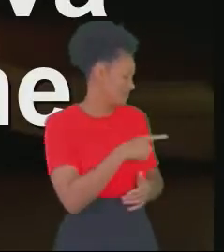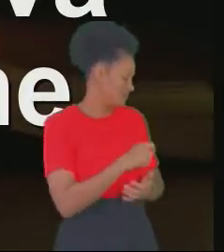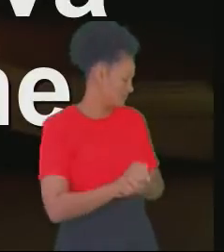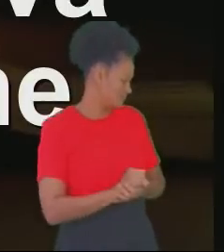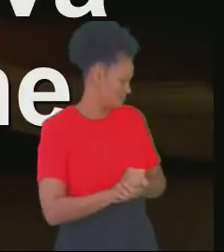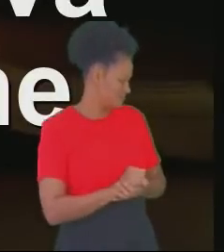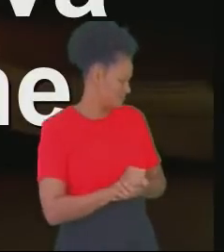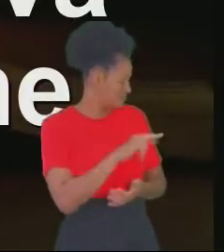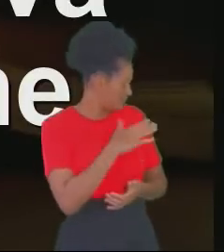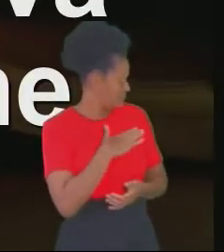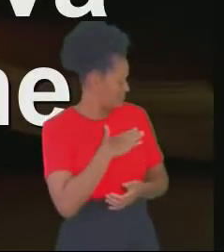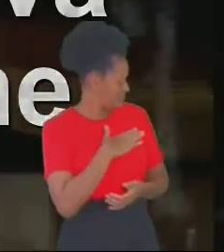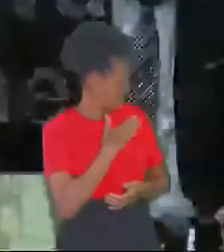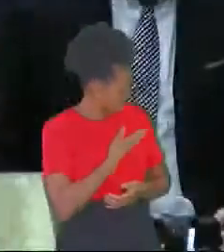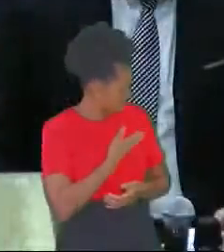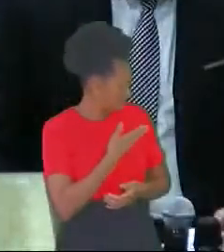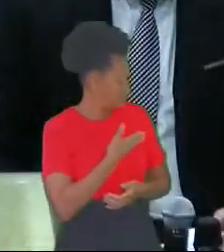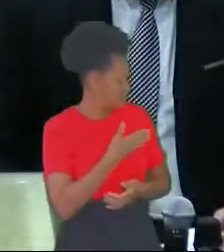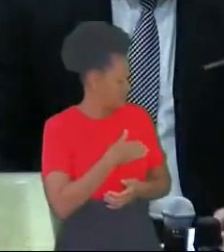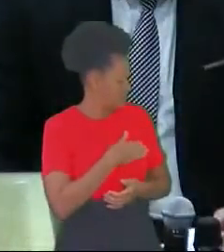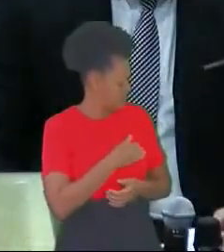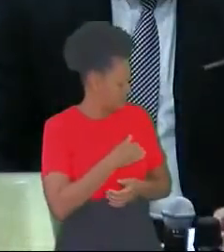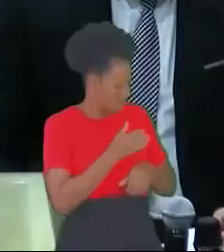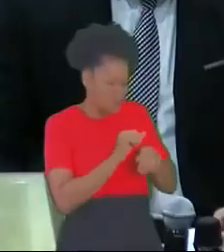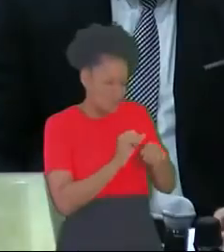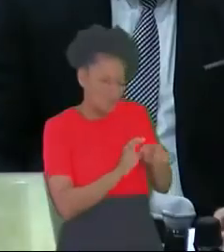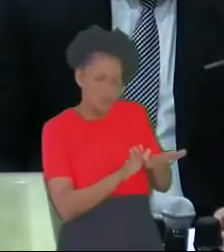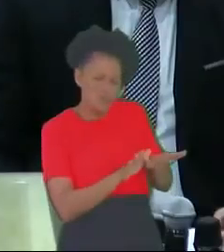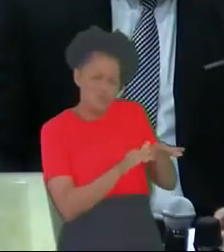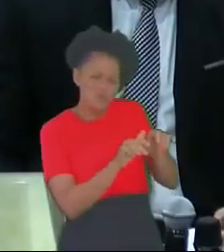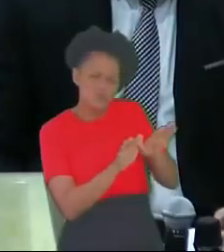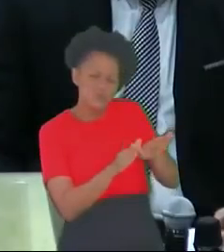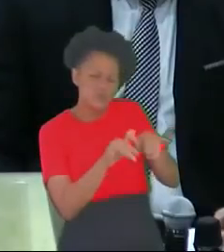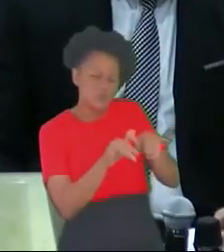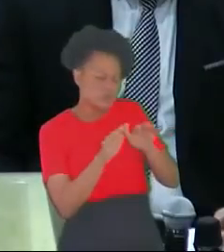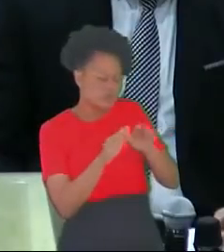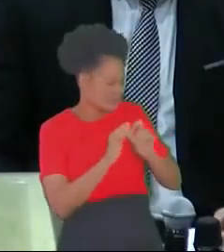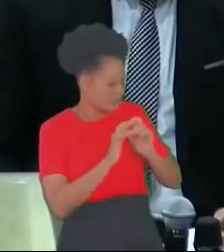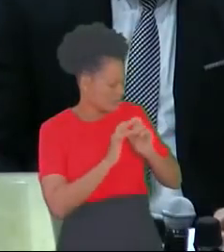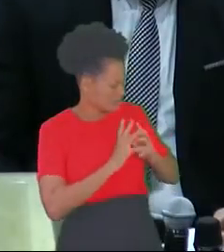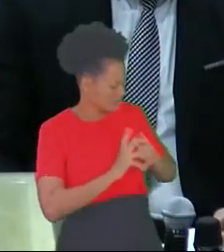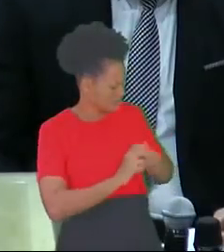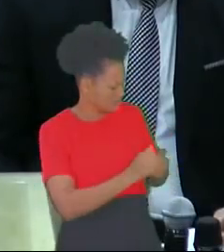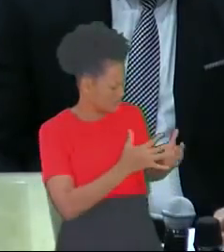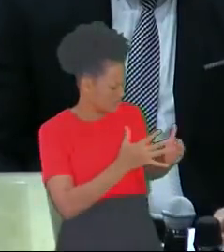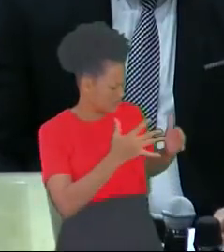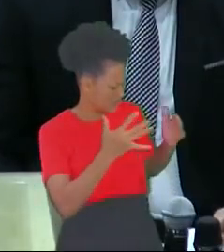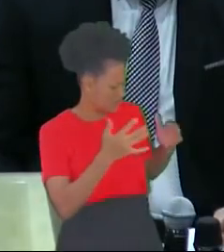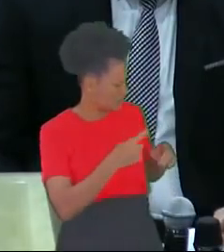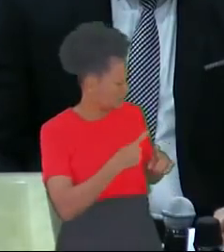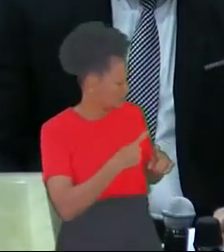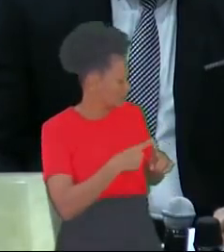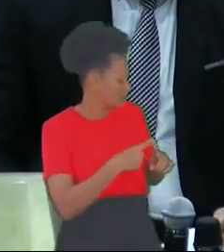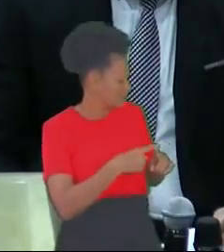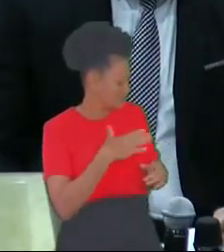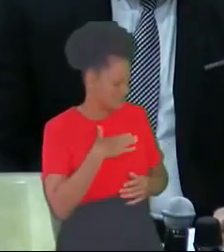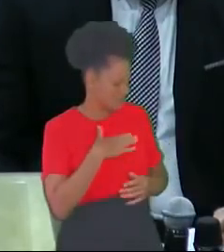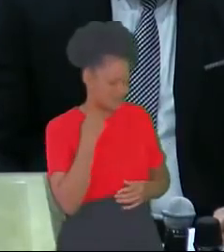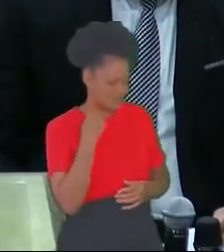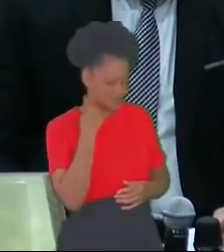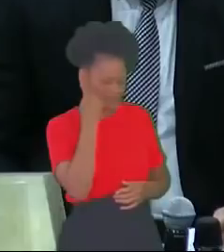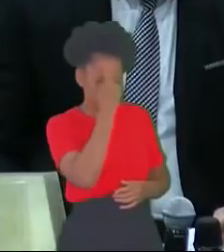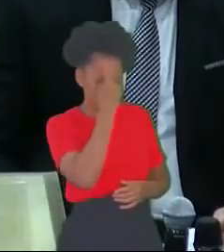minha, pomba minha, minha imaculada, porque a minha cabeça está cheia